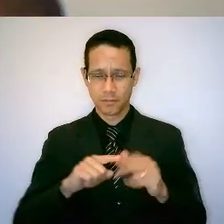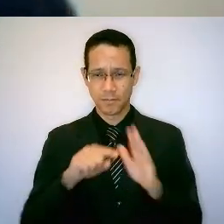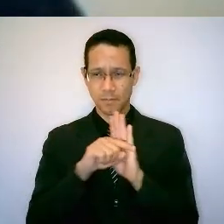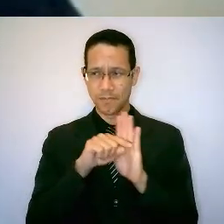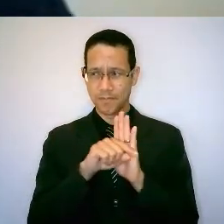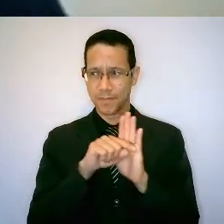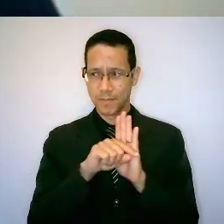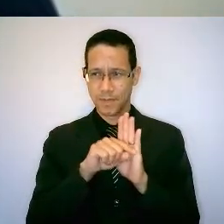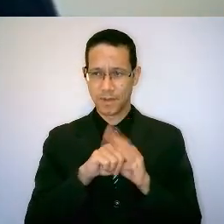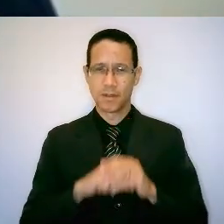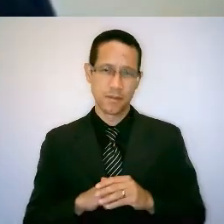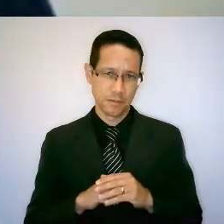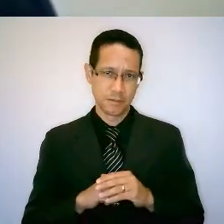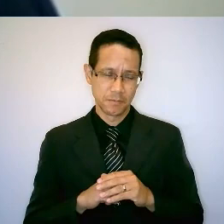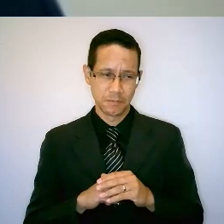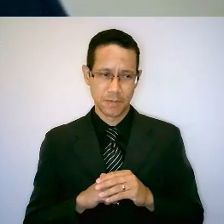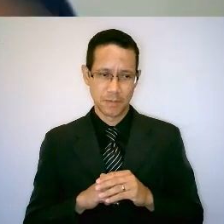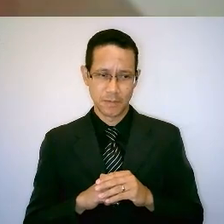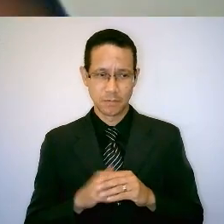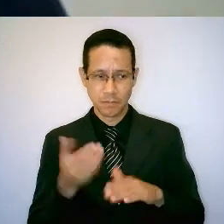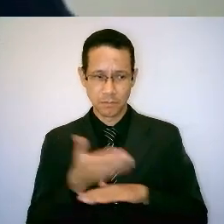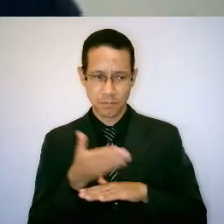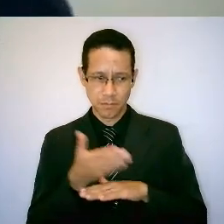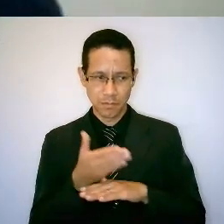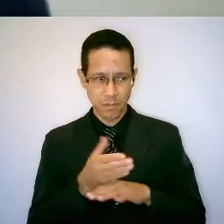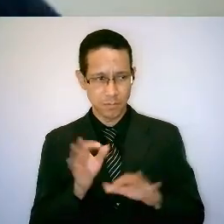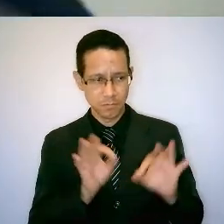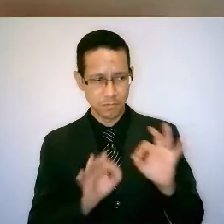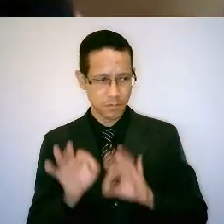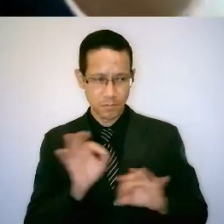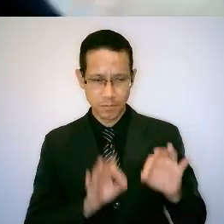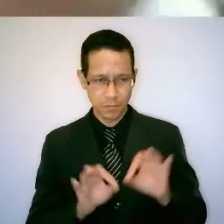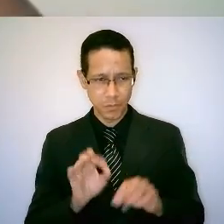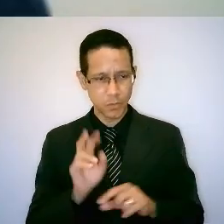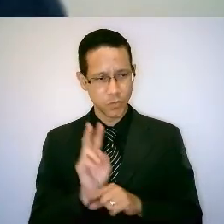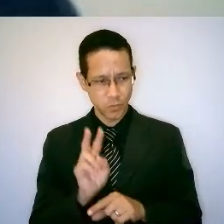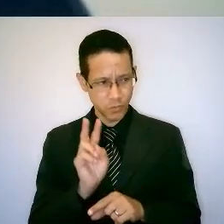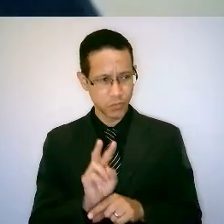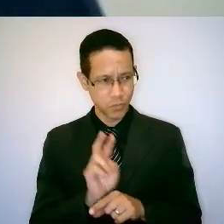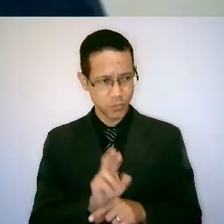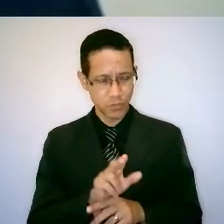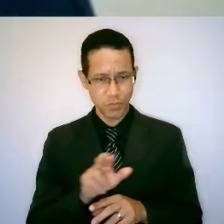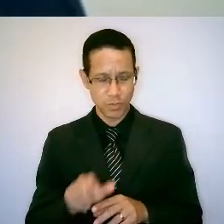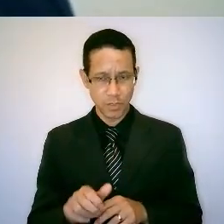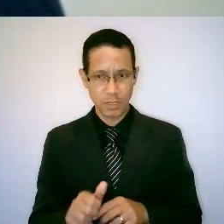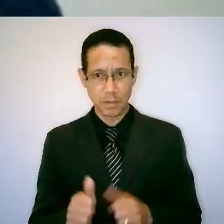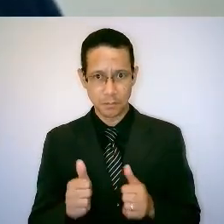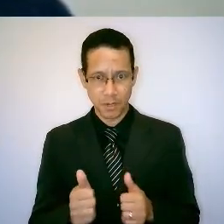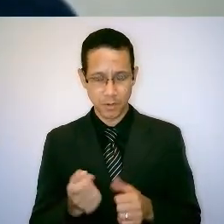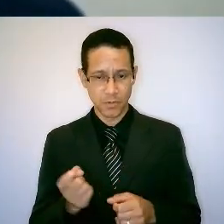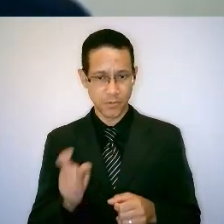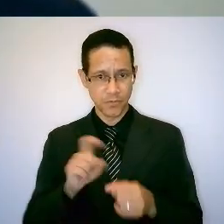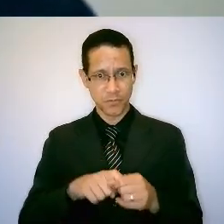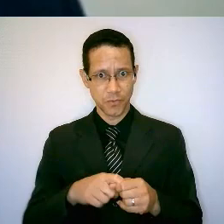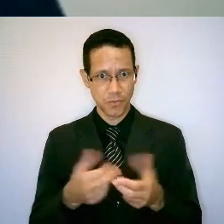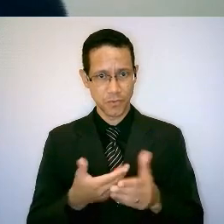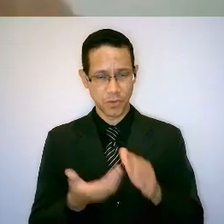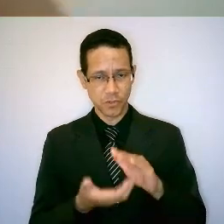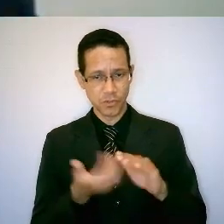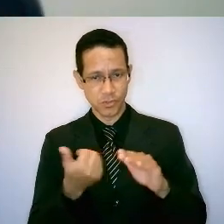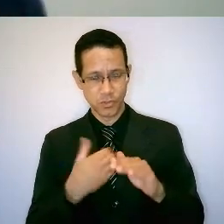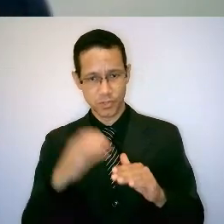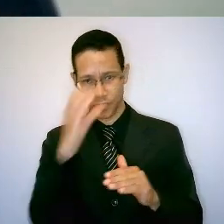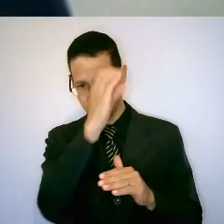despachados com assessoria cuidadosamente entenderam assim por bem devolver os bens retirados equivocadamente do meu cliente